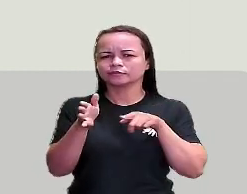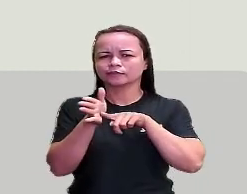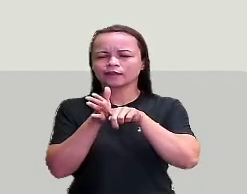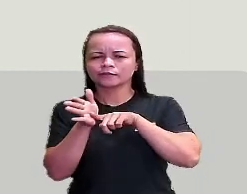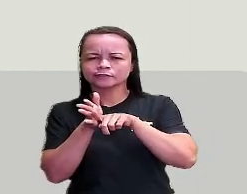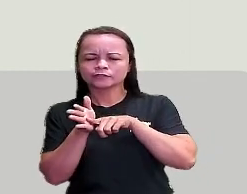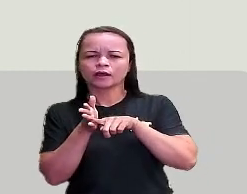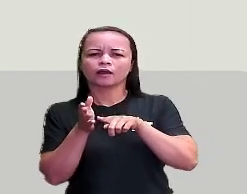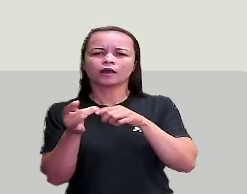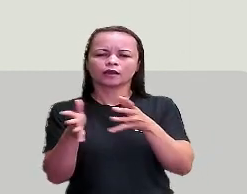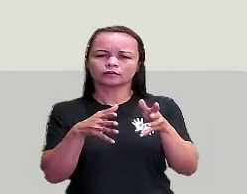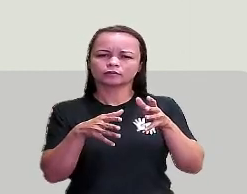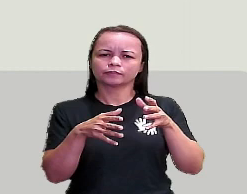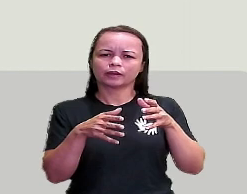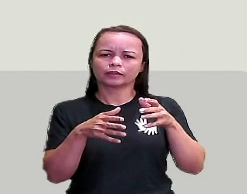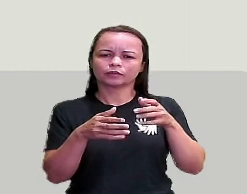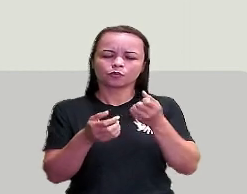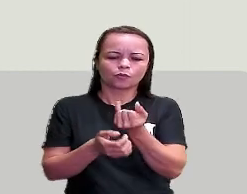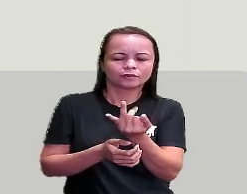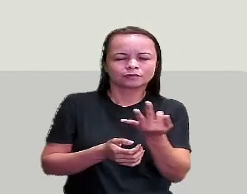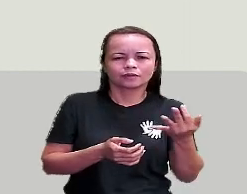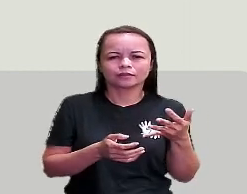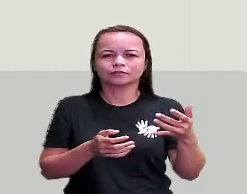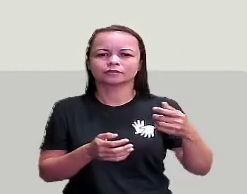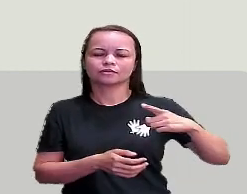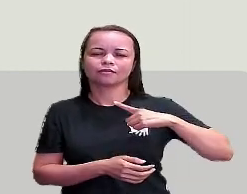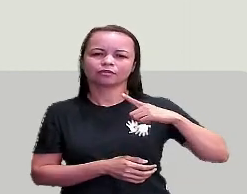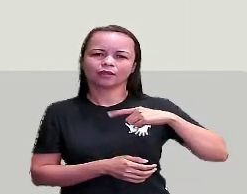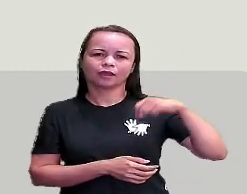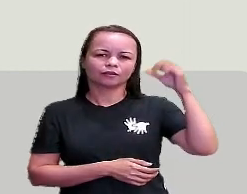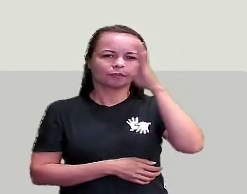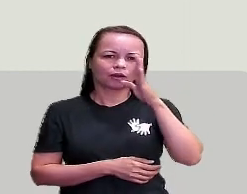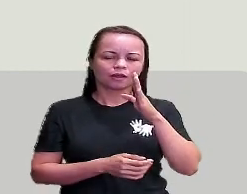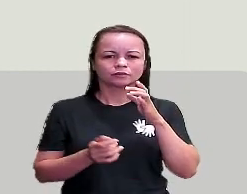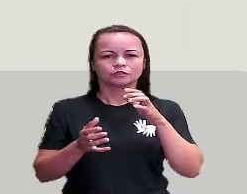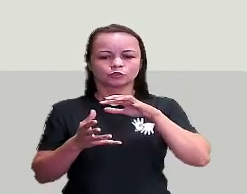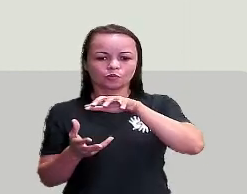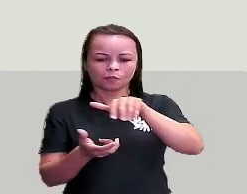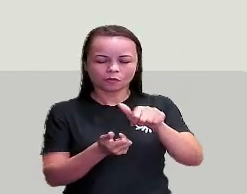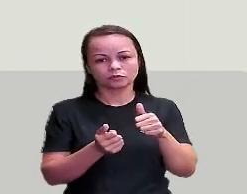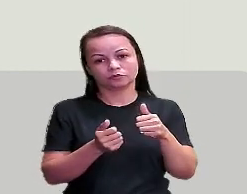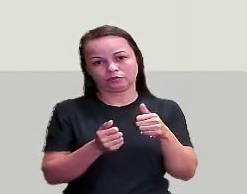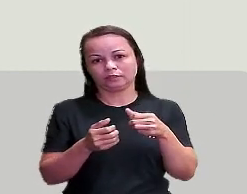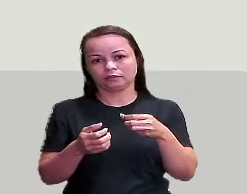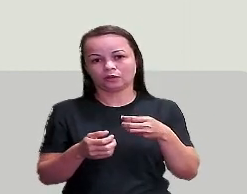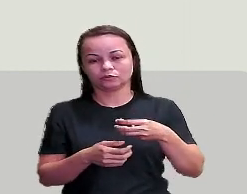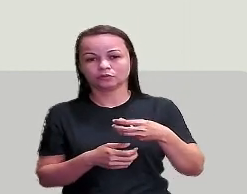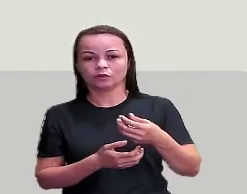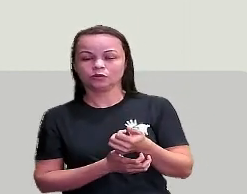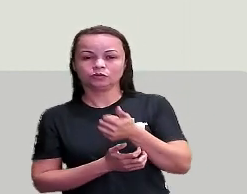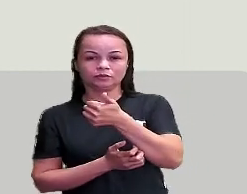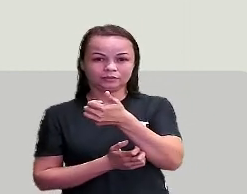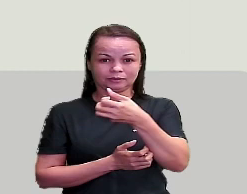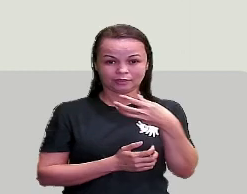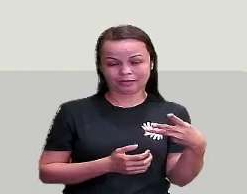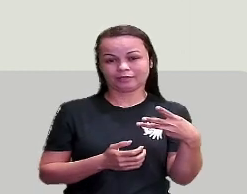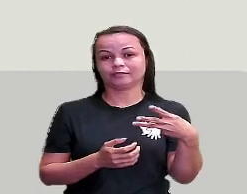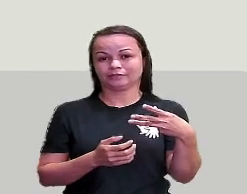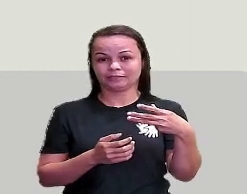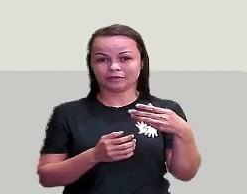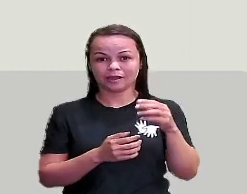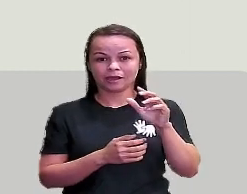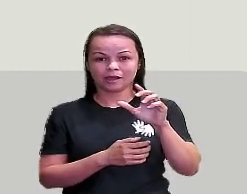quantidade de países que existem mundialmente. Então, o Brasil está no 13º ranking dos países que possuem